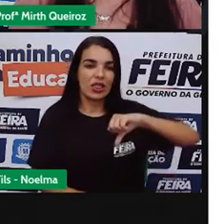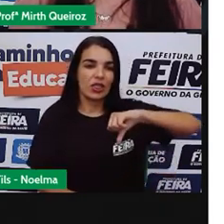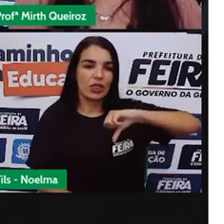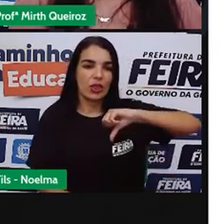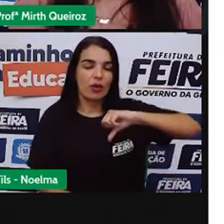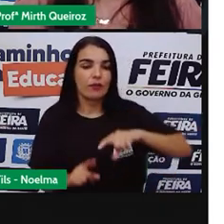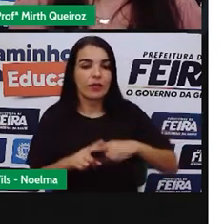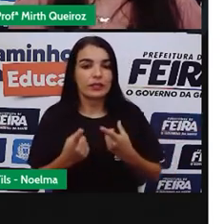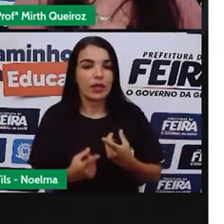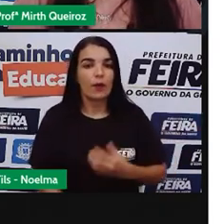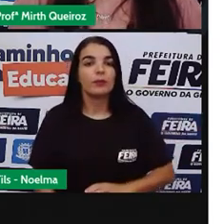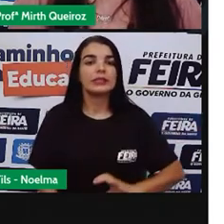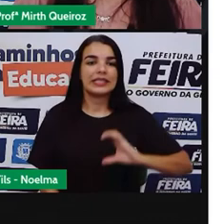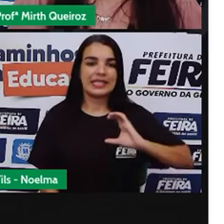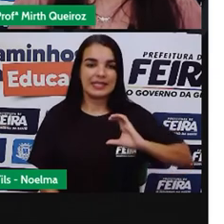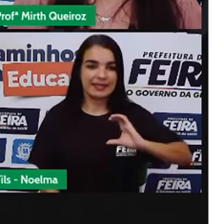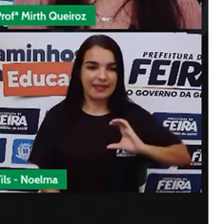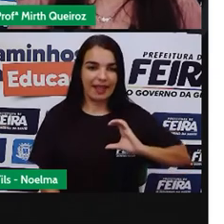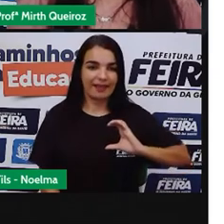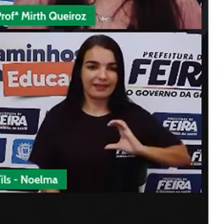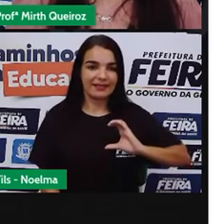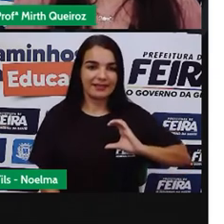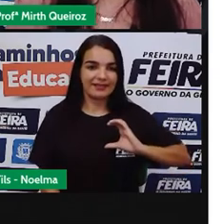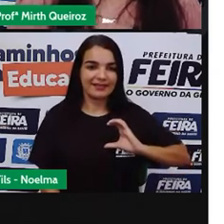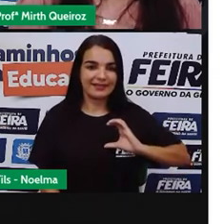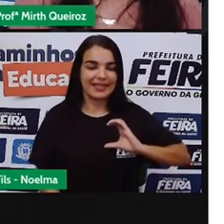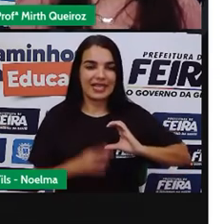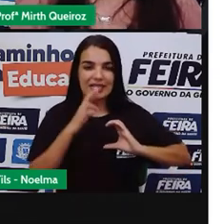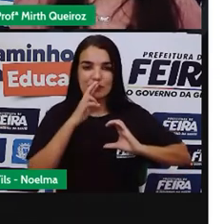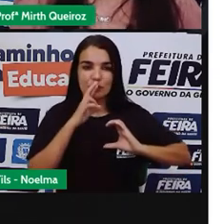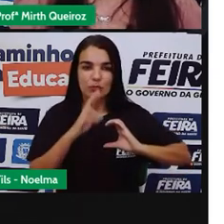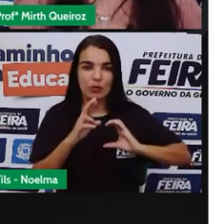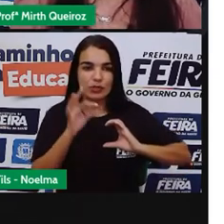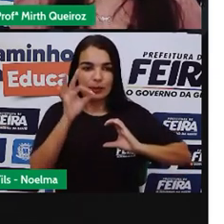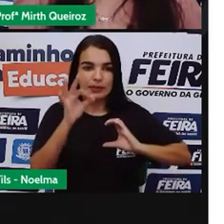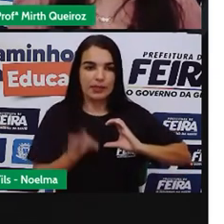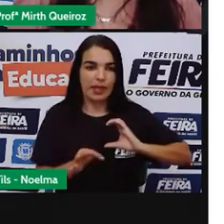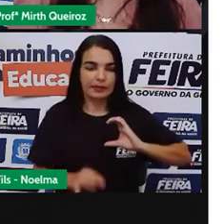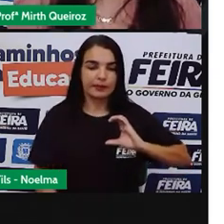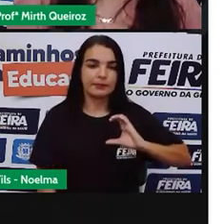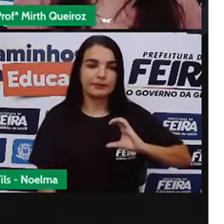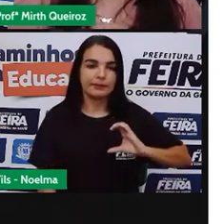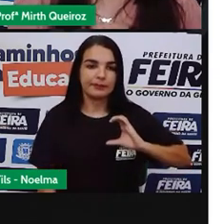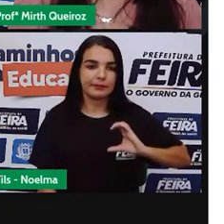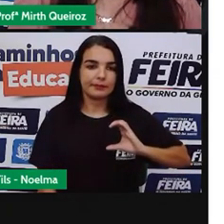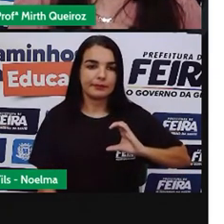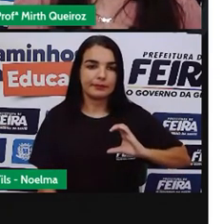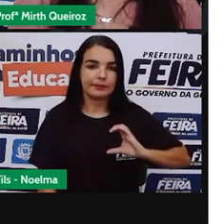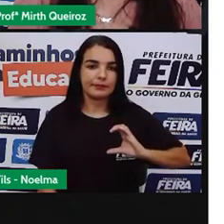é a alternativa C, que é 109 meninos.